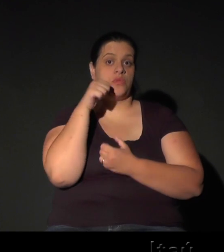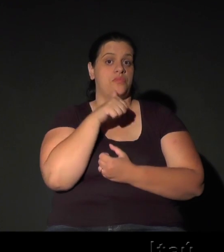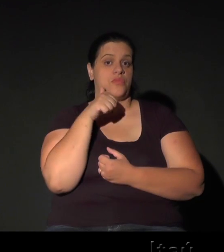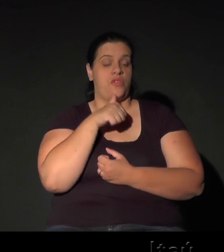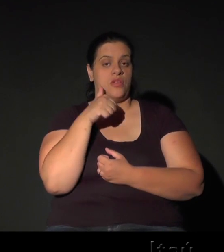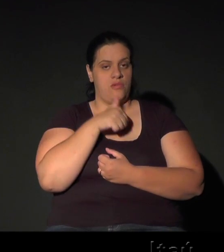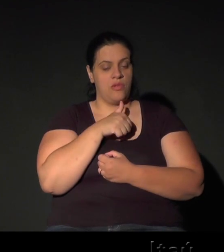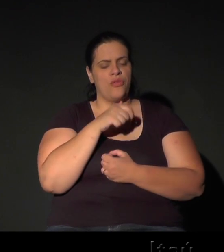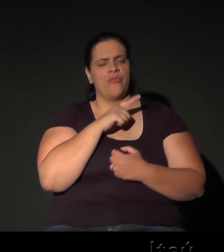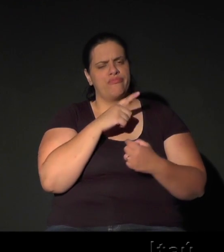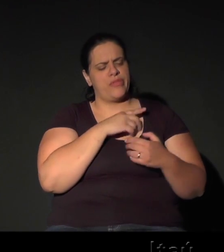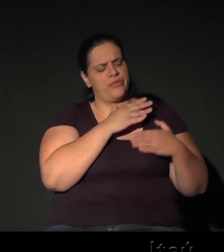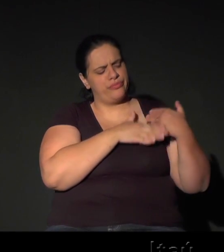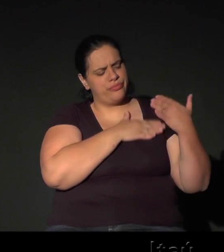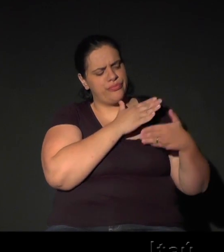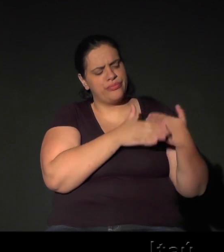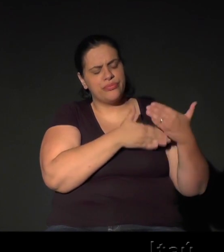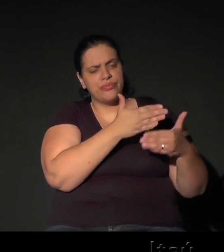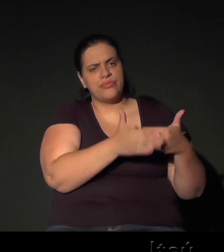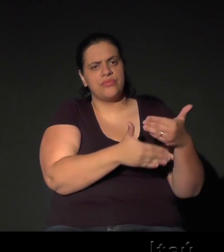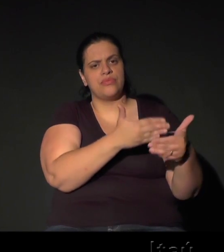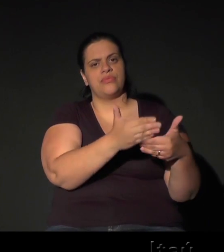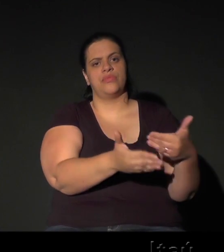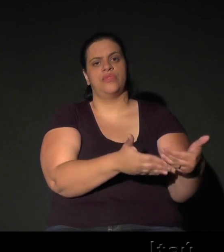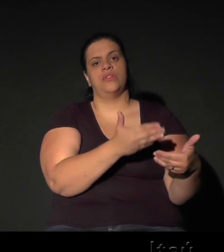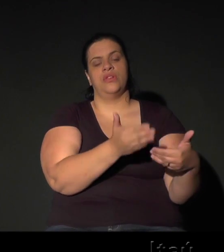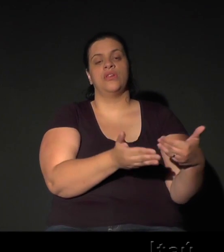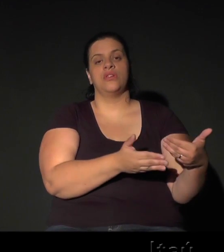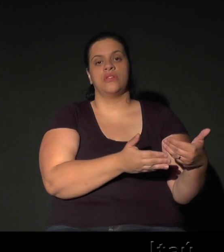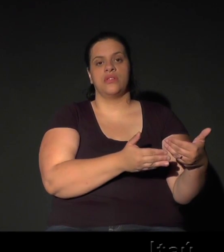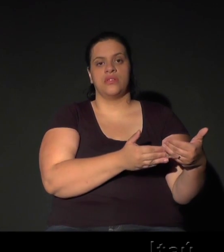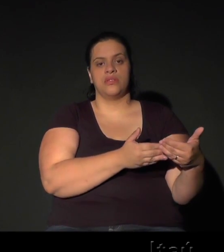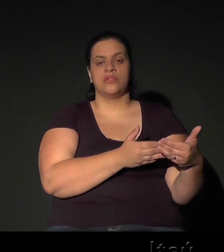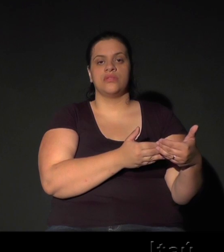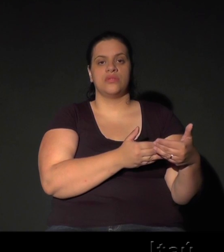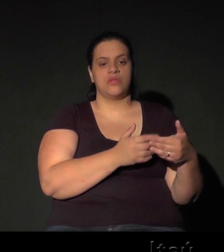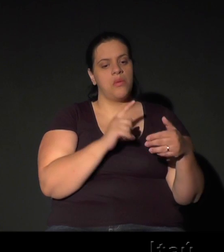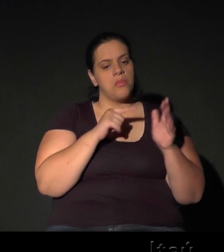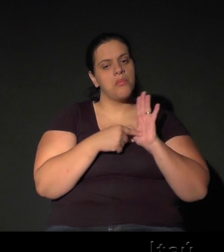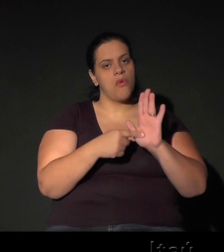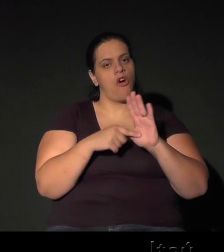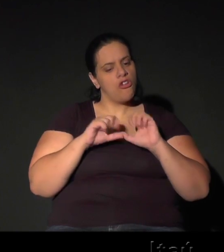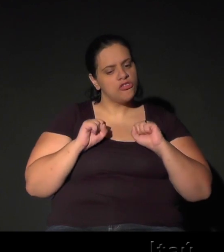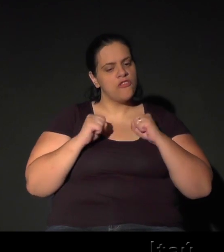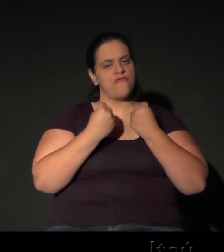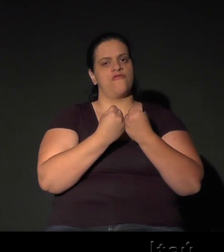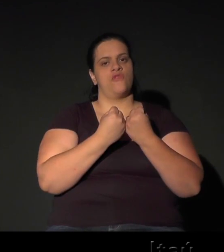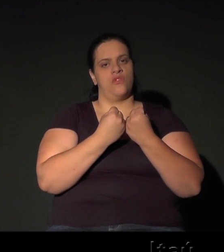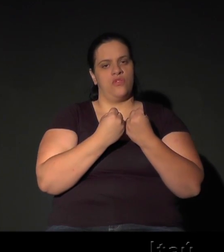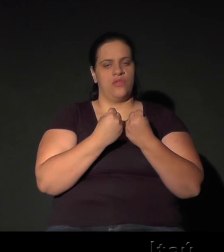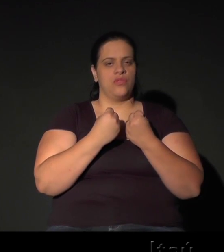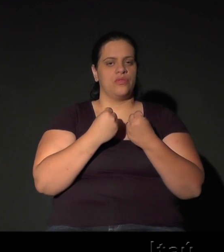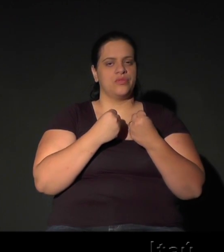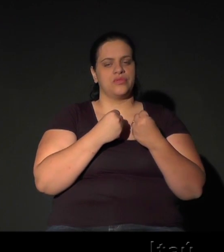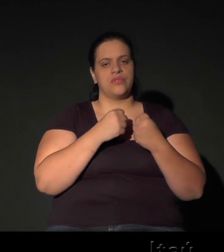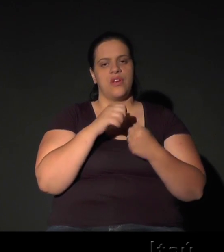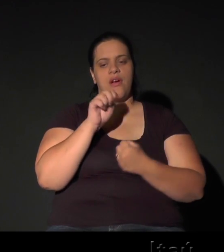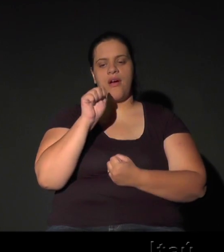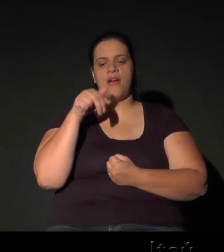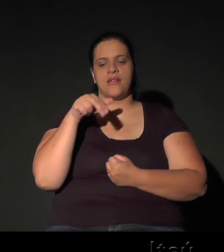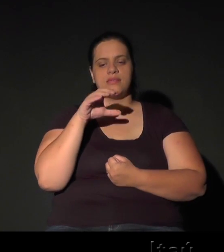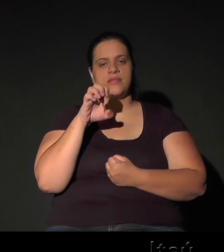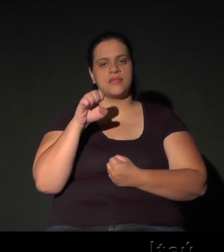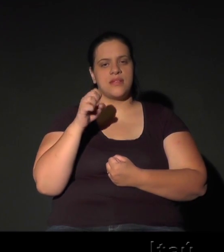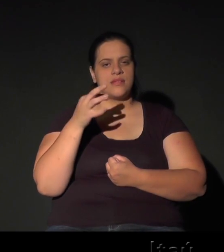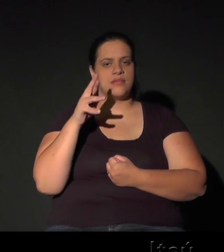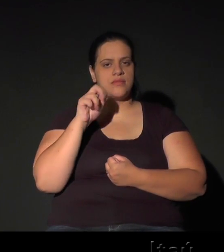é todo um processo eh eh de força ancestral que